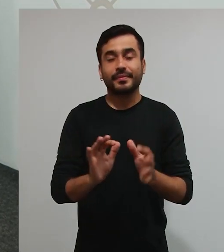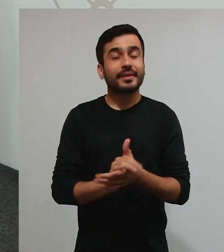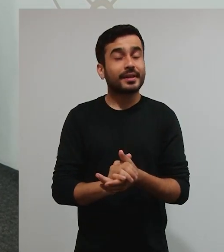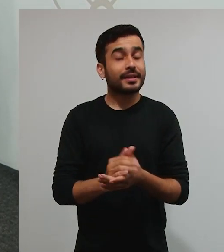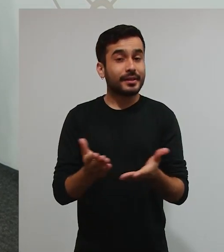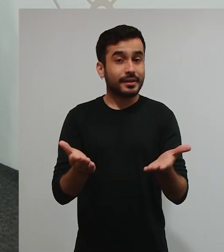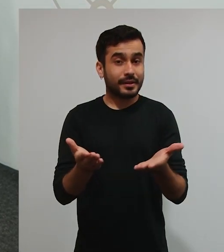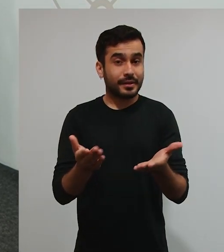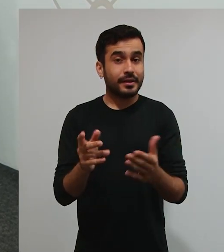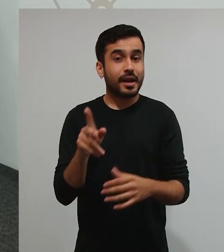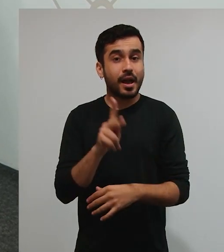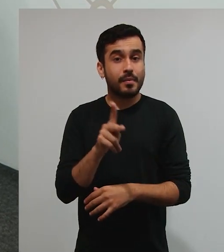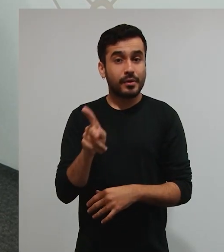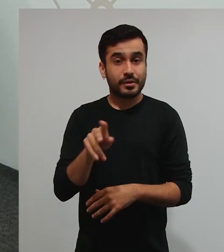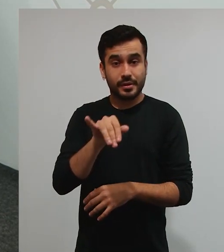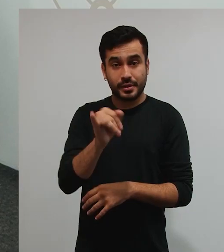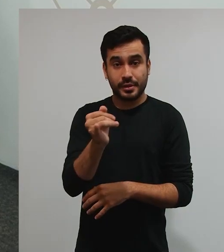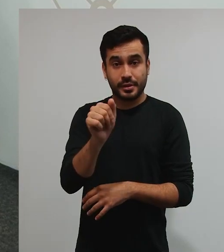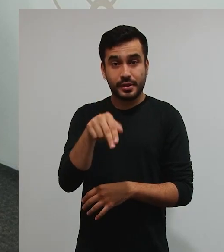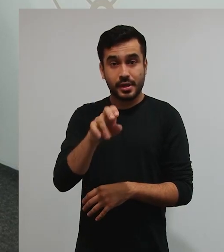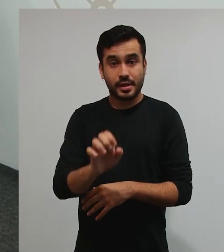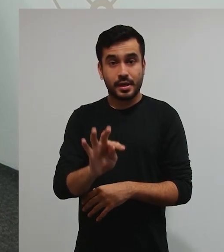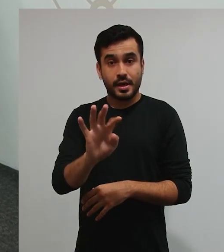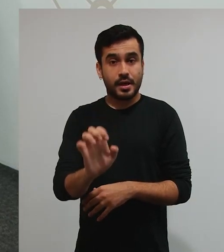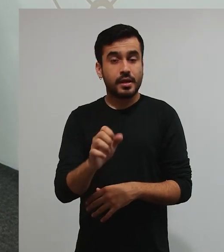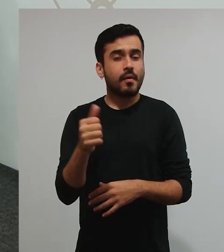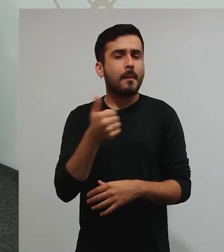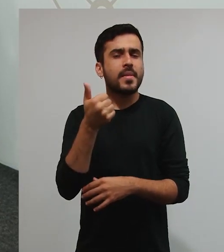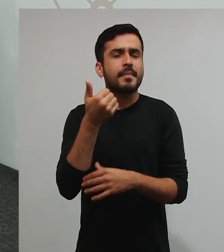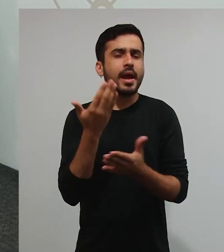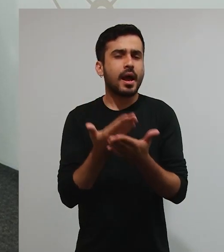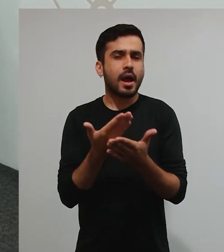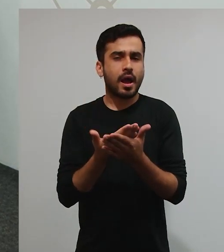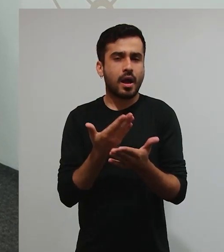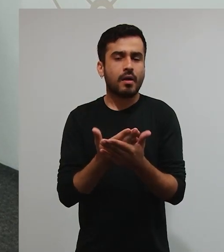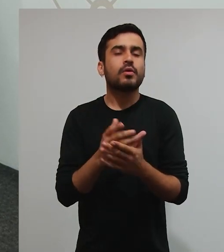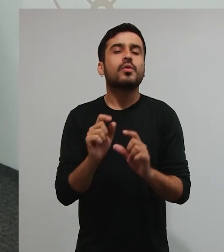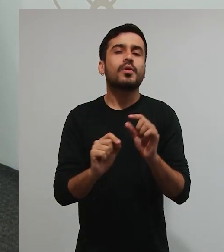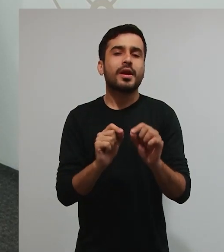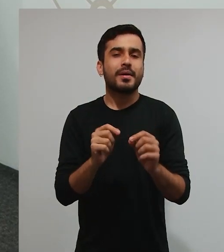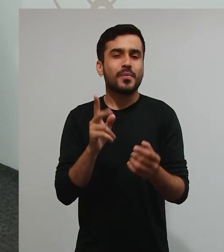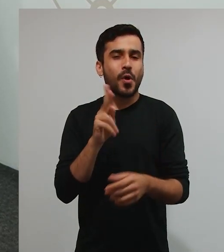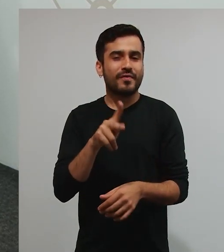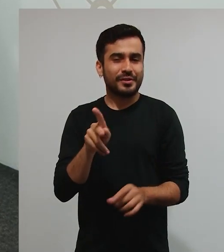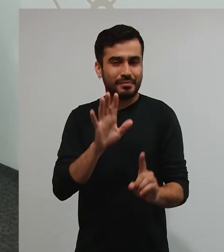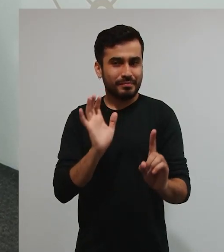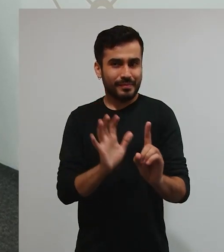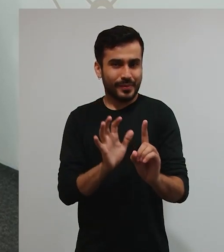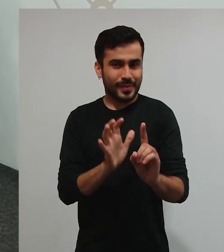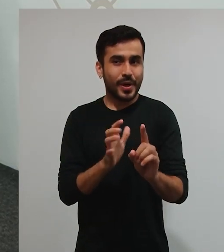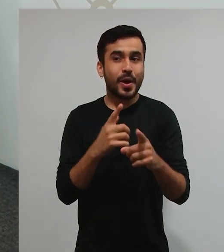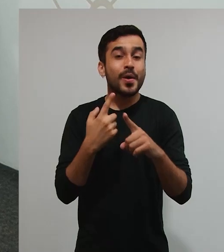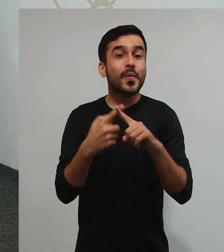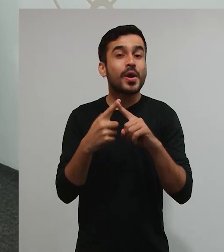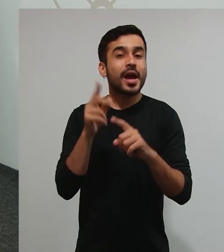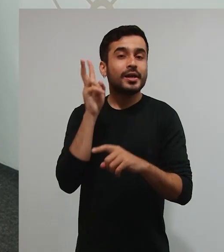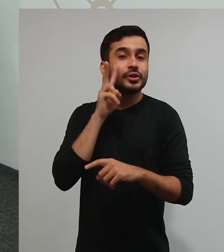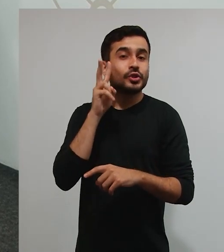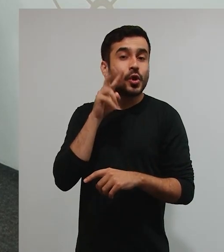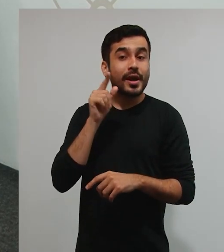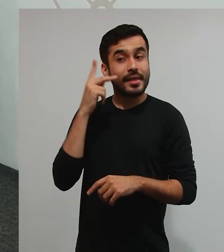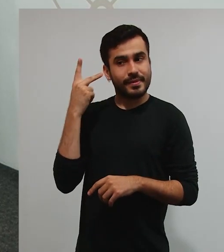e sou de estatura mediana, é isso. Magérrima também, né, gente? Não vamos deixar aí de